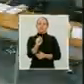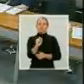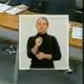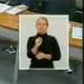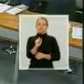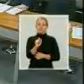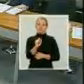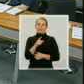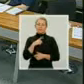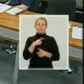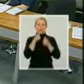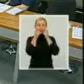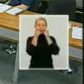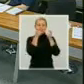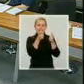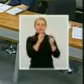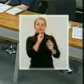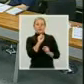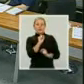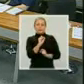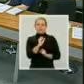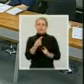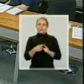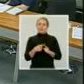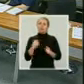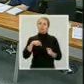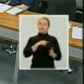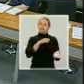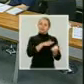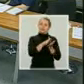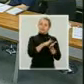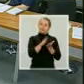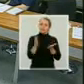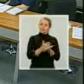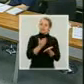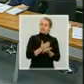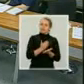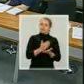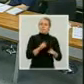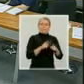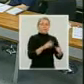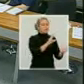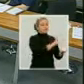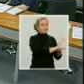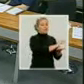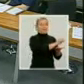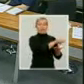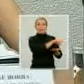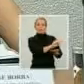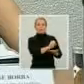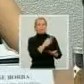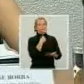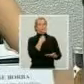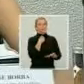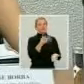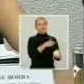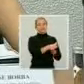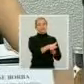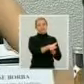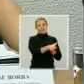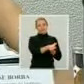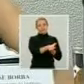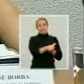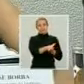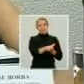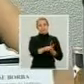expectativa meio frustrante, porque nós produzíamos os livros, mas os CAPs, os Centros de Apoio não podiam imprimir. Então,